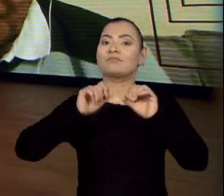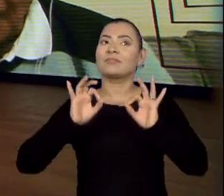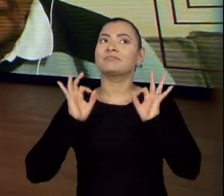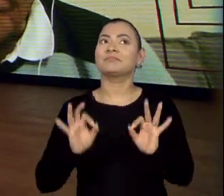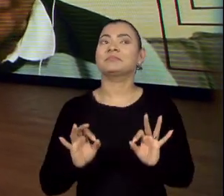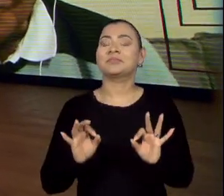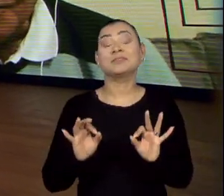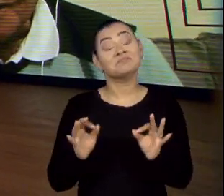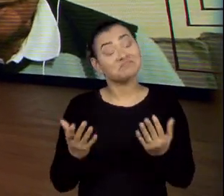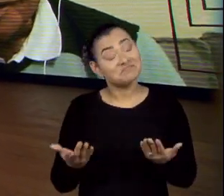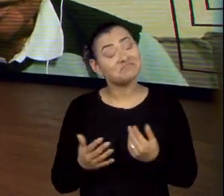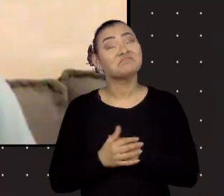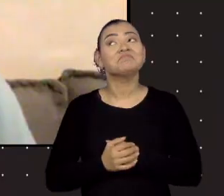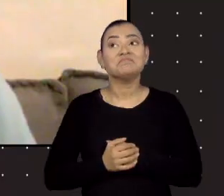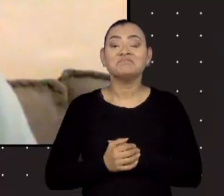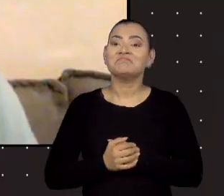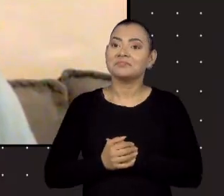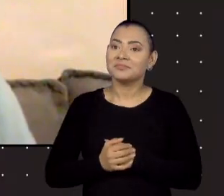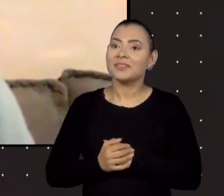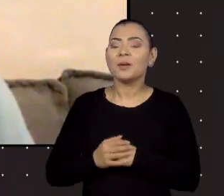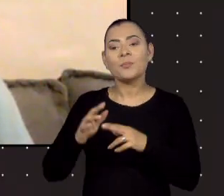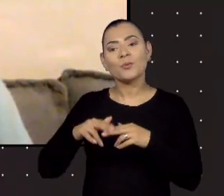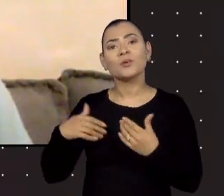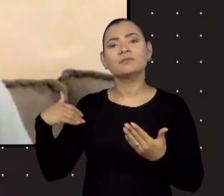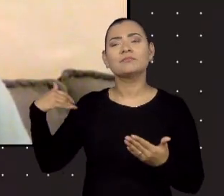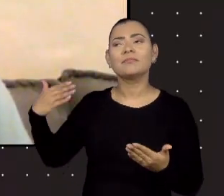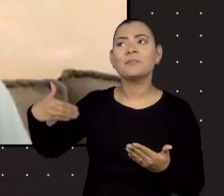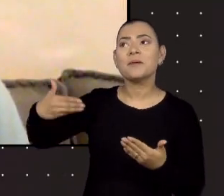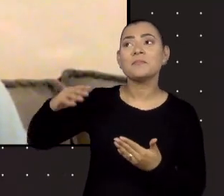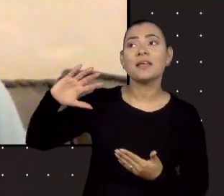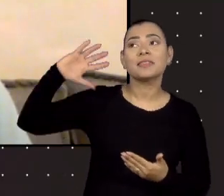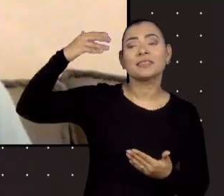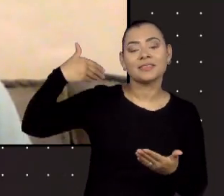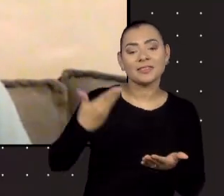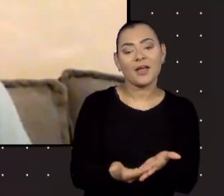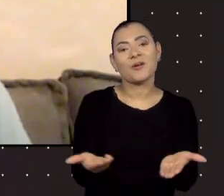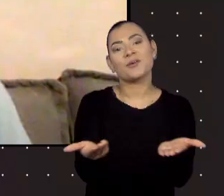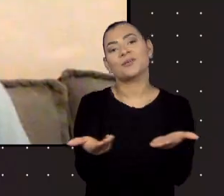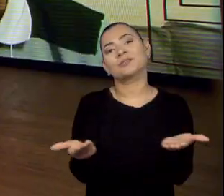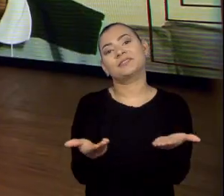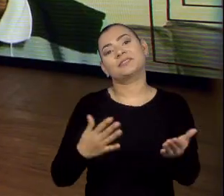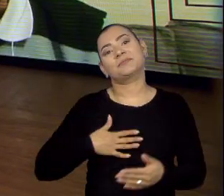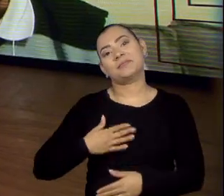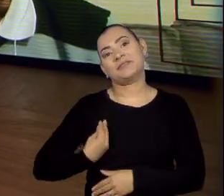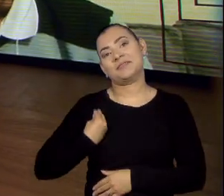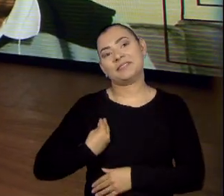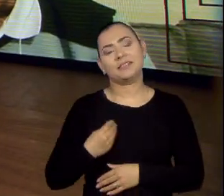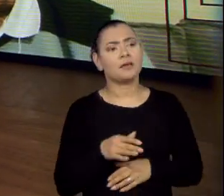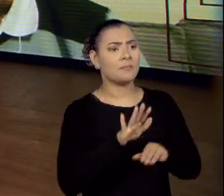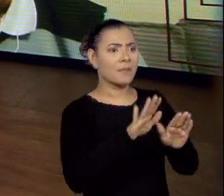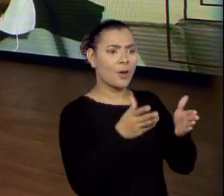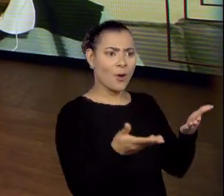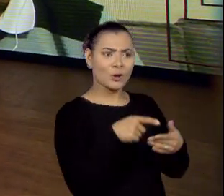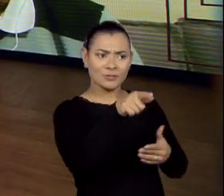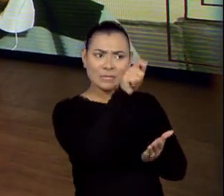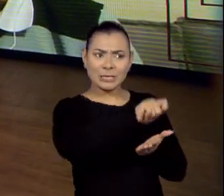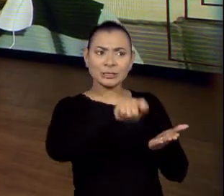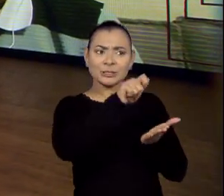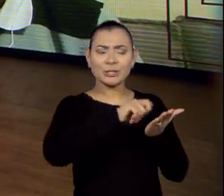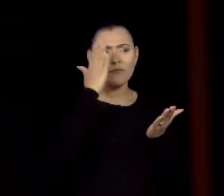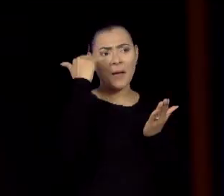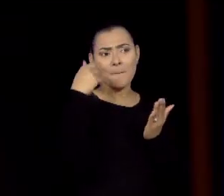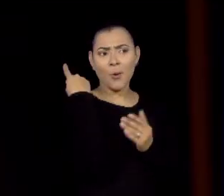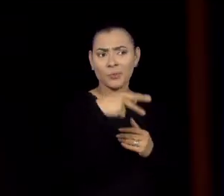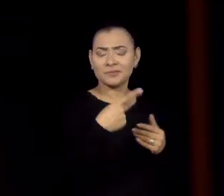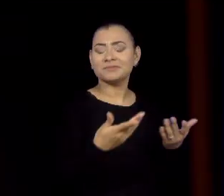De melhorar. E isso aconteceu até hoje, tem acontecido. E hoje você é um escritor